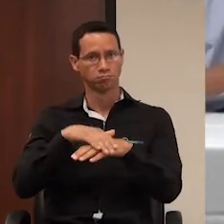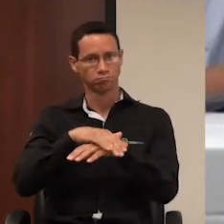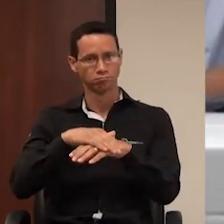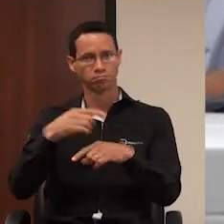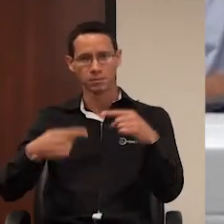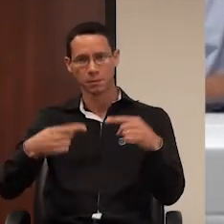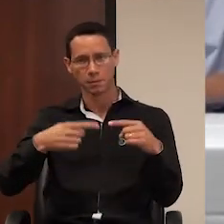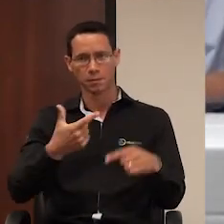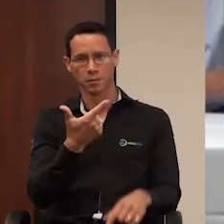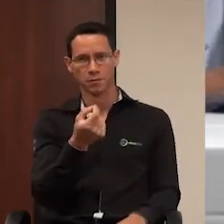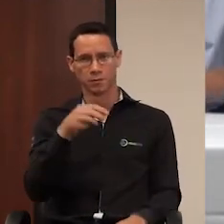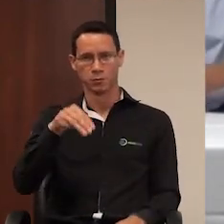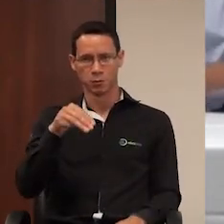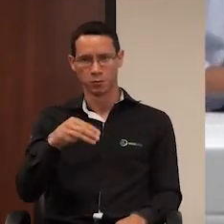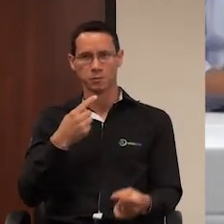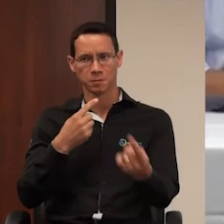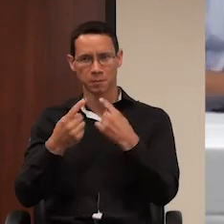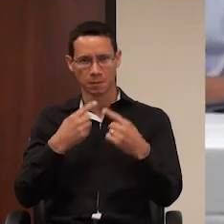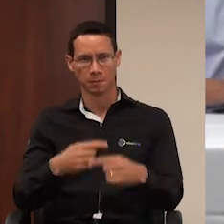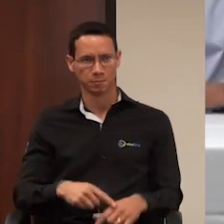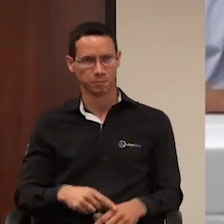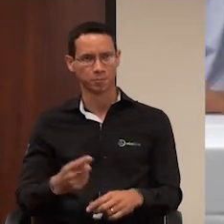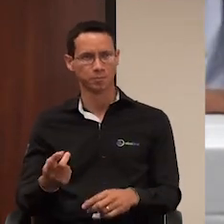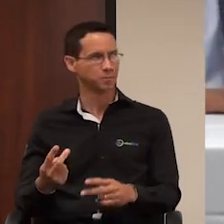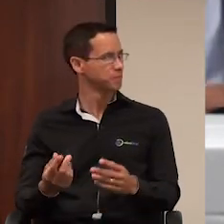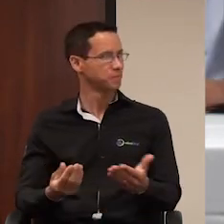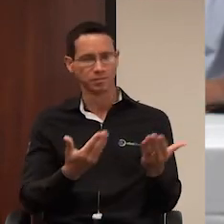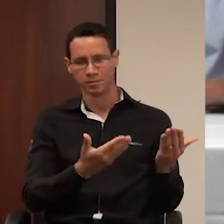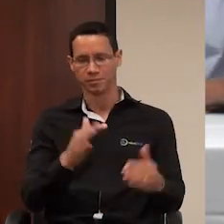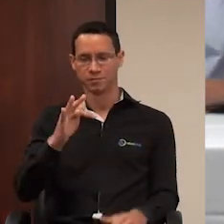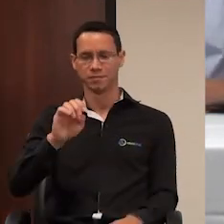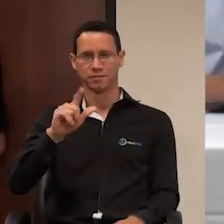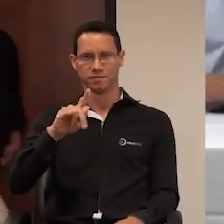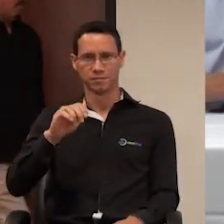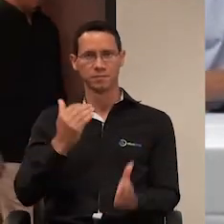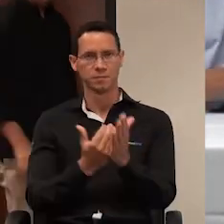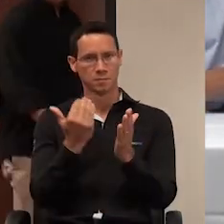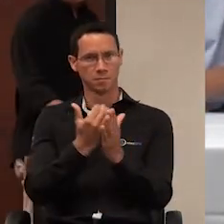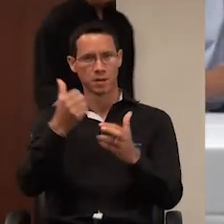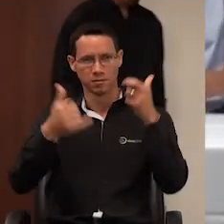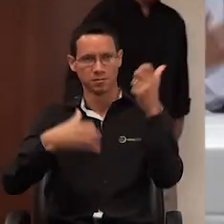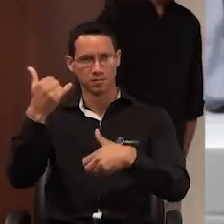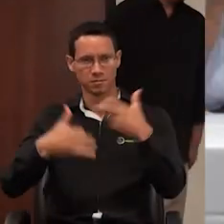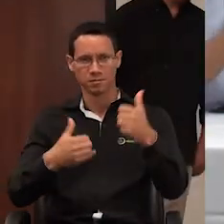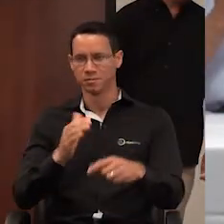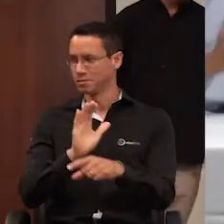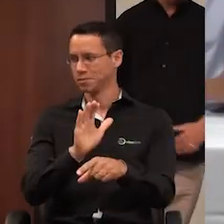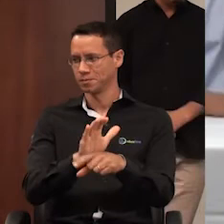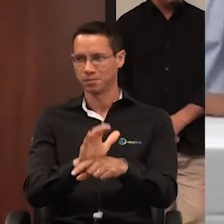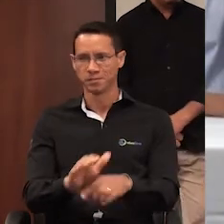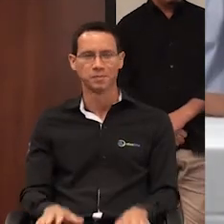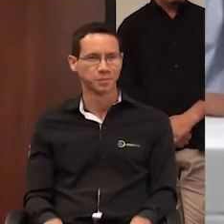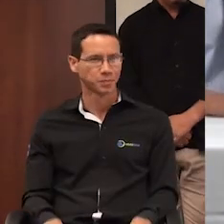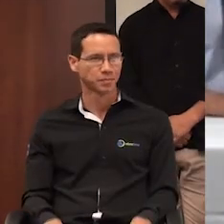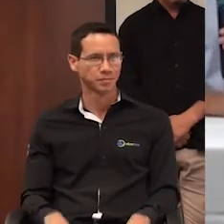né, nos 20 minutos que a gente vai ter para isso. Eu vou passar imediatamente a palavra para o Felipe, porque ele tem muito mais conteúdo que eu aqui, e eu não quero que vocês